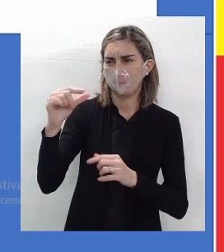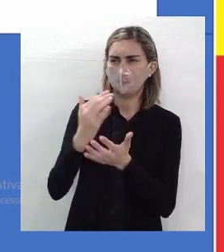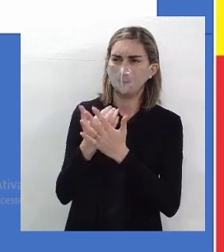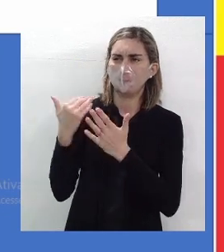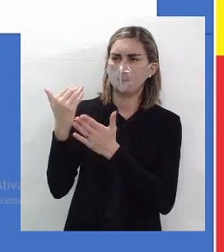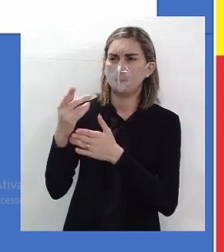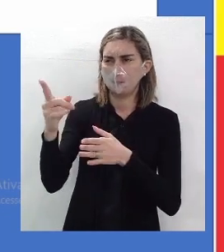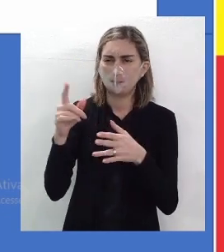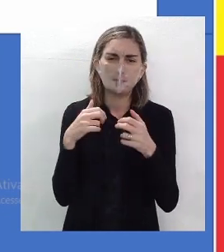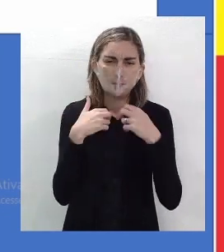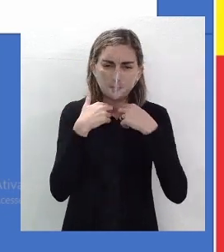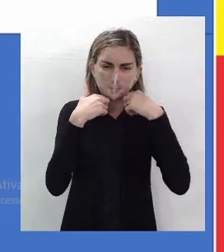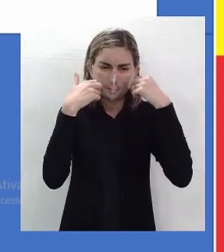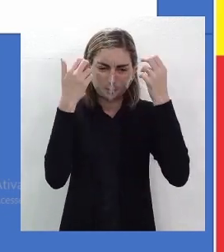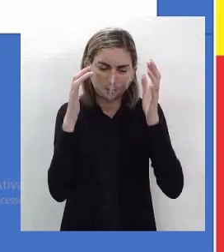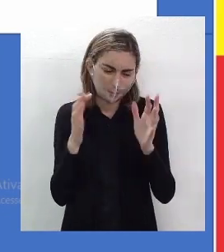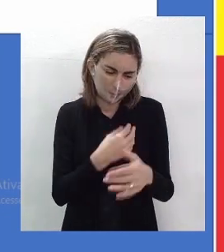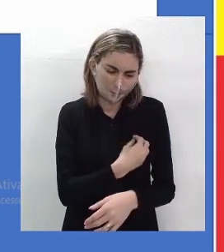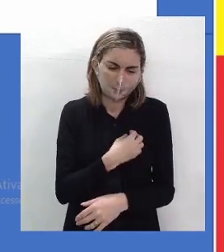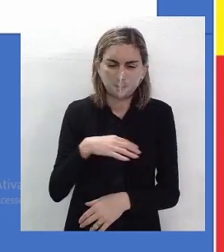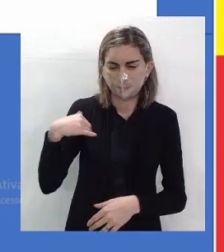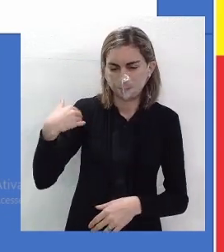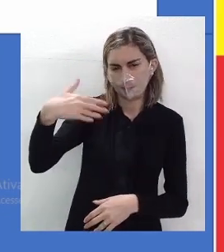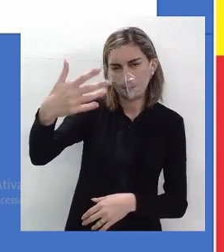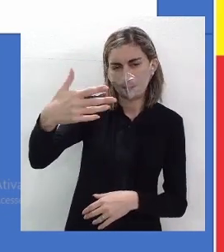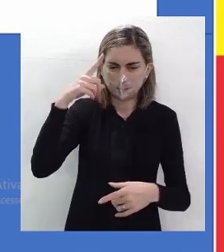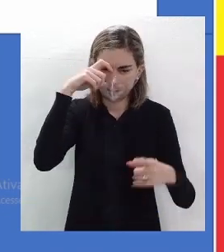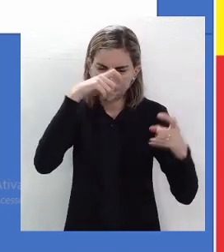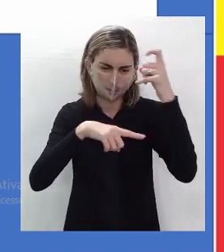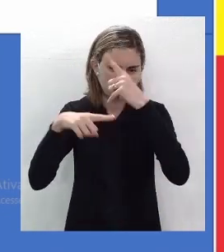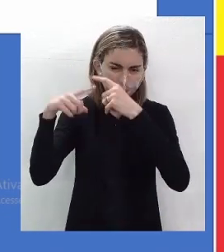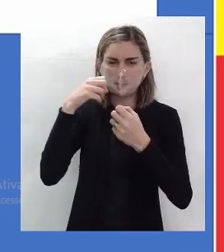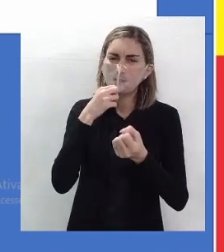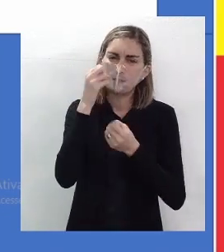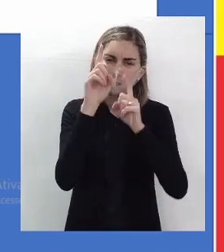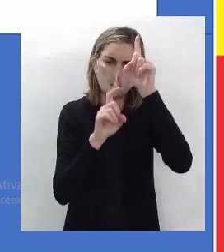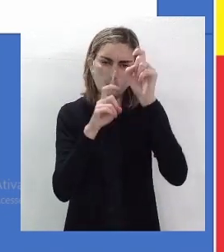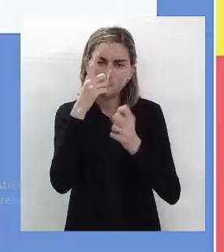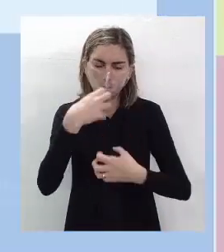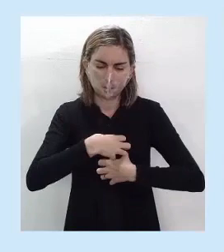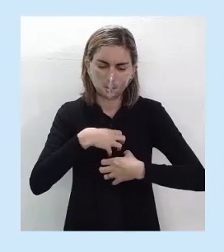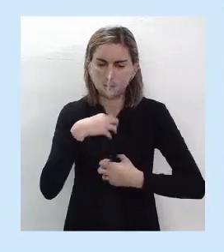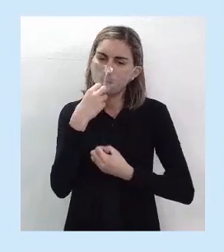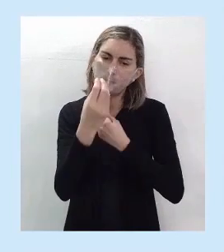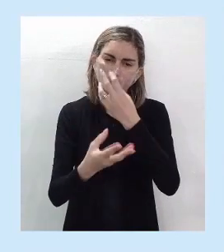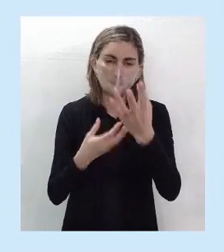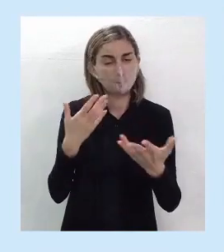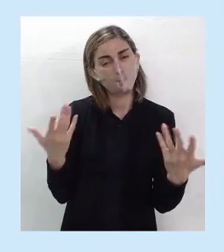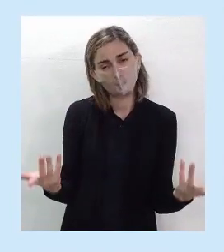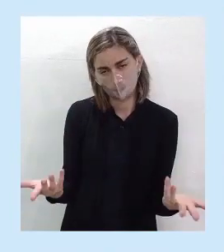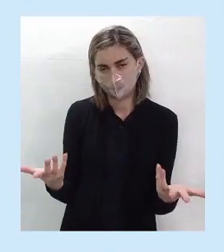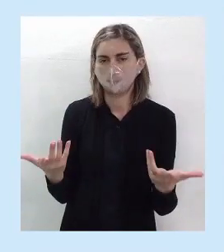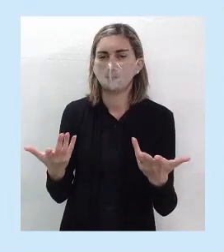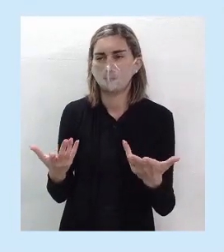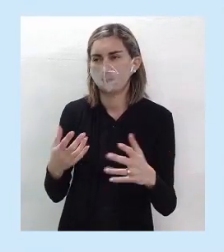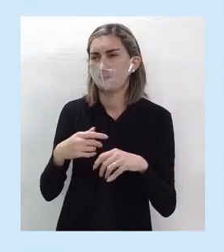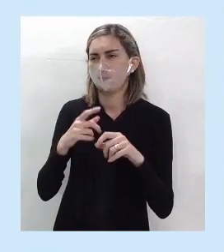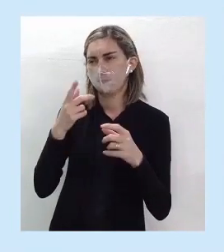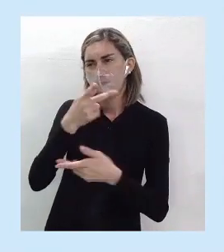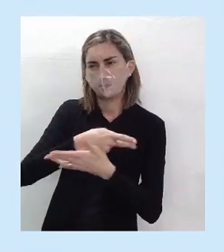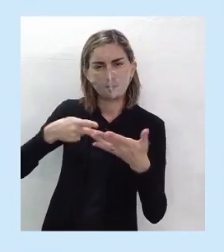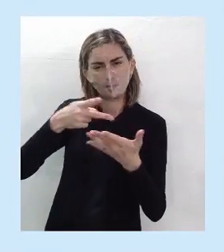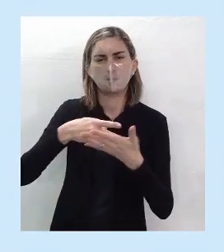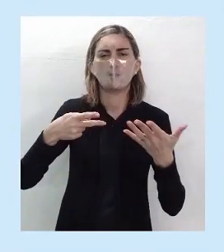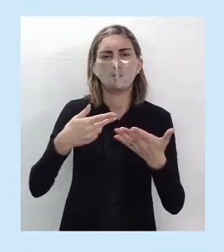mais, né, assim, do cotidiano, né, da dificuldade de expressar sentimentos. Então, os